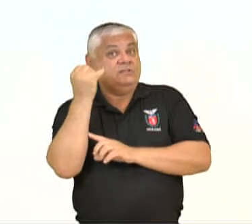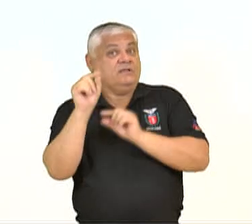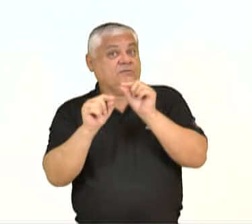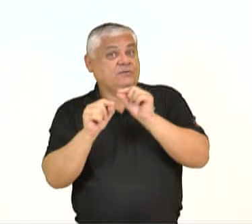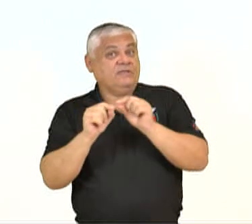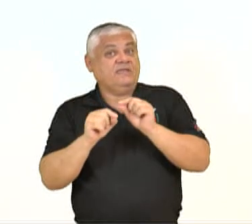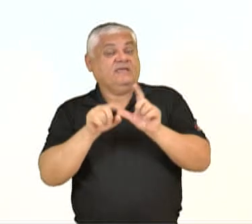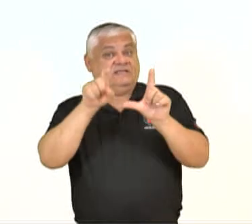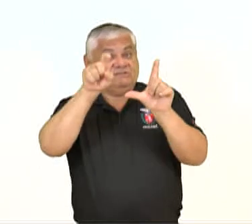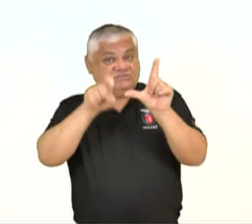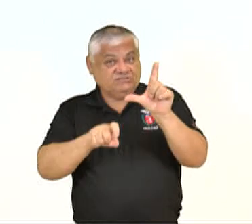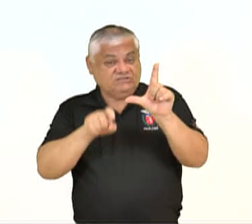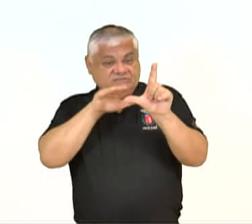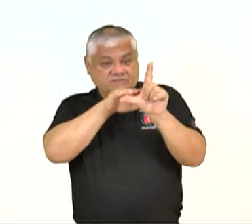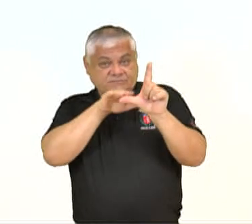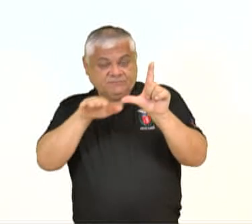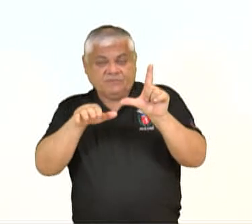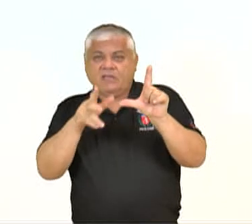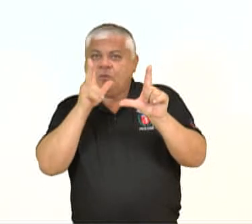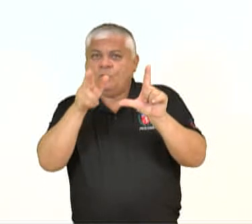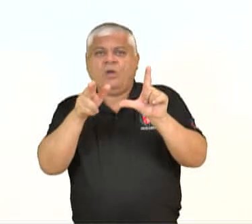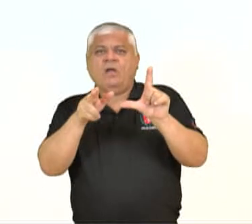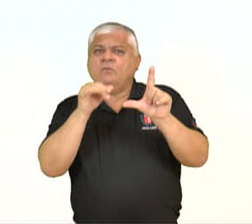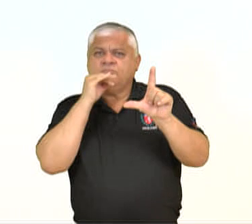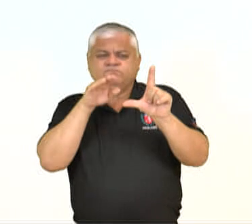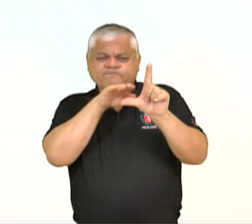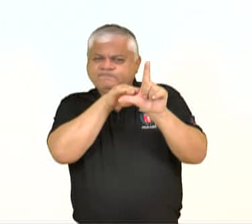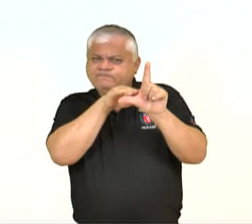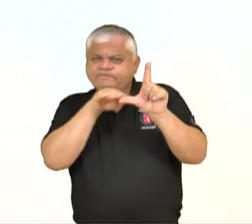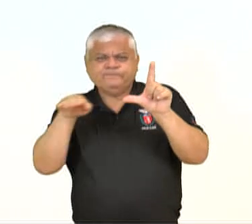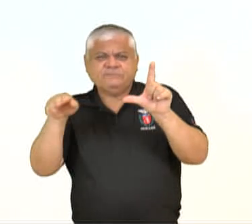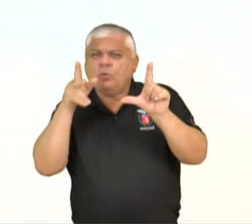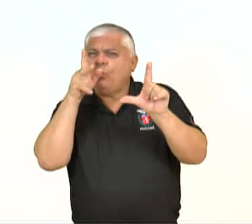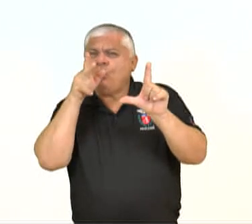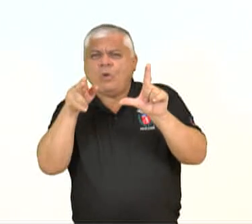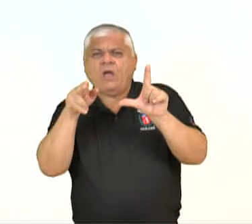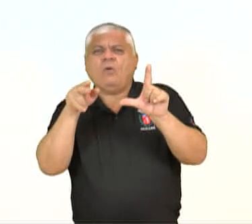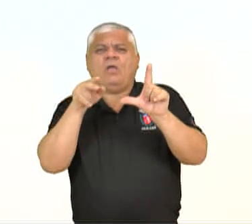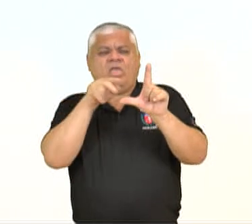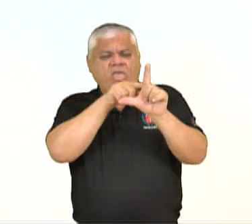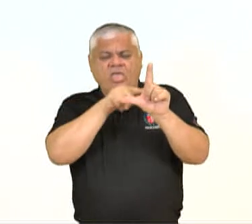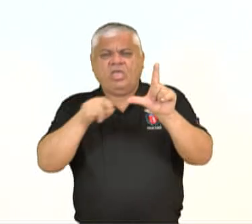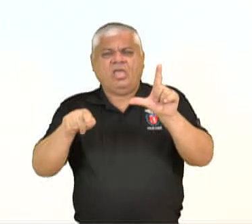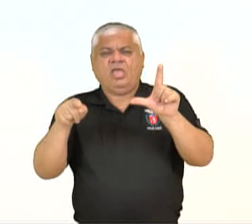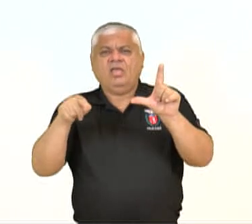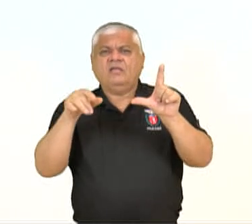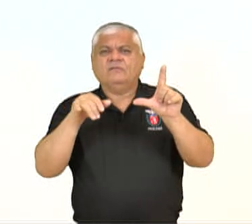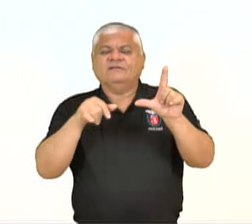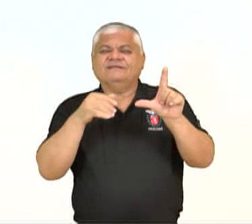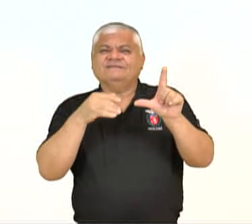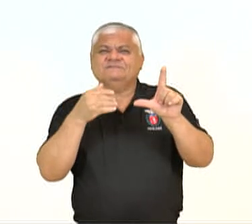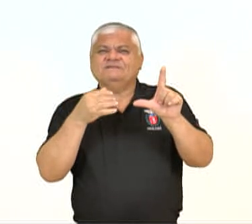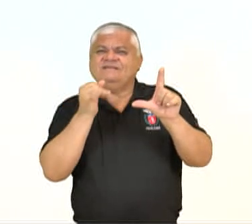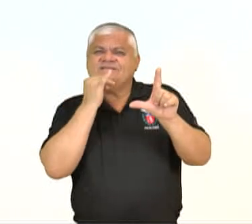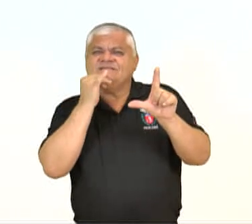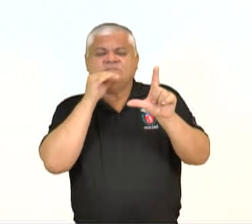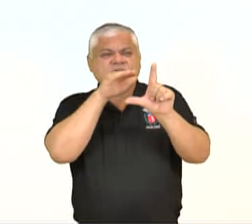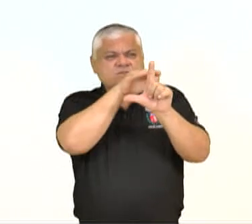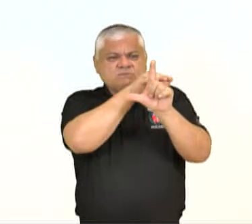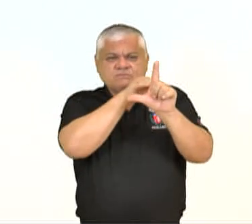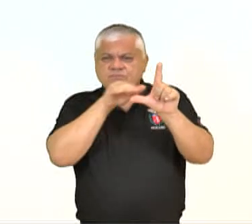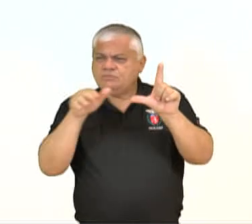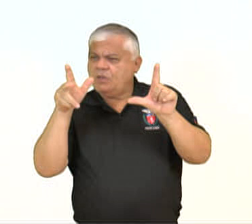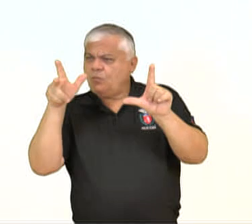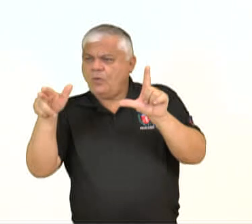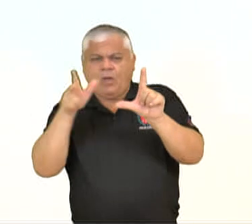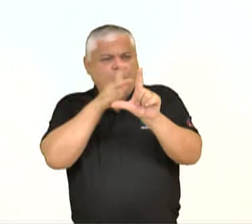o x do vértice ele está exatamente no eixo de simetria da parábola, aquele eixo imaginário que faz com que tudo que eu tenha de um lado eu